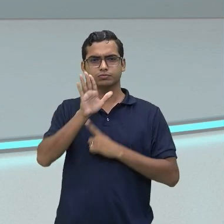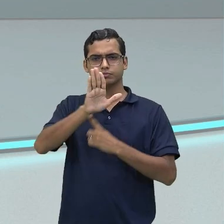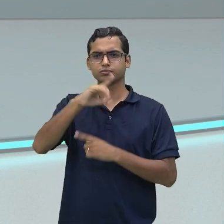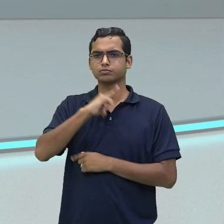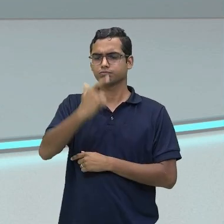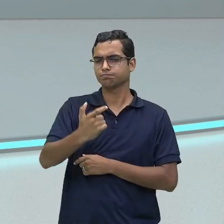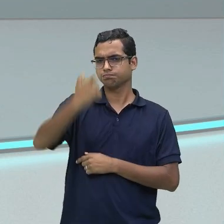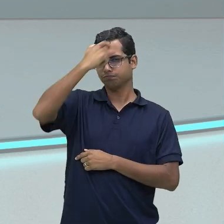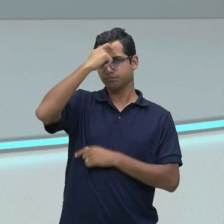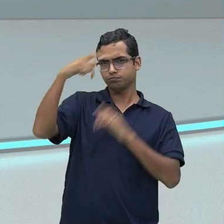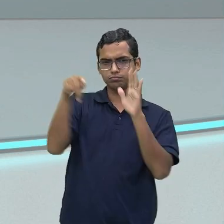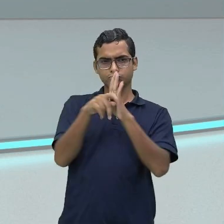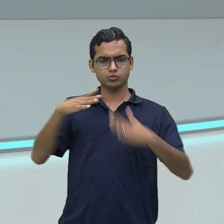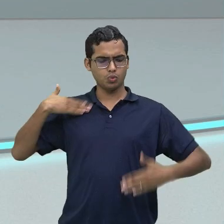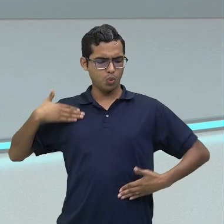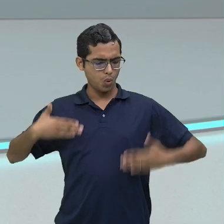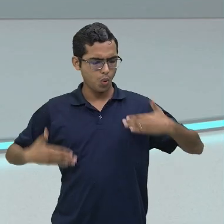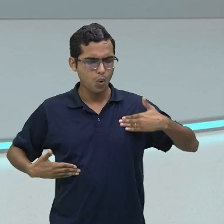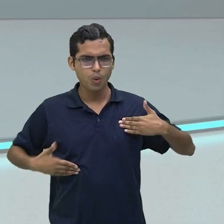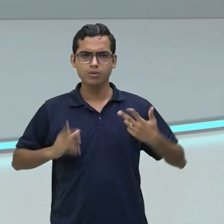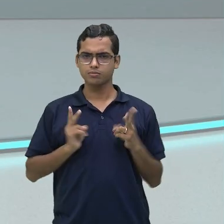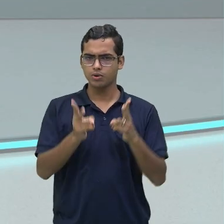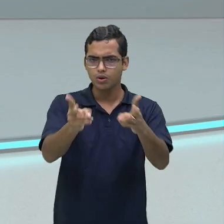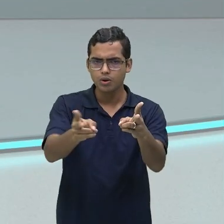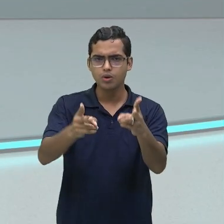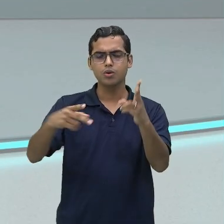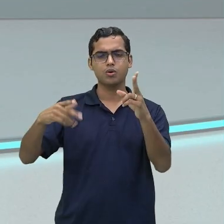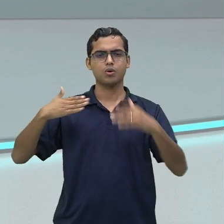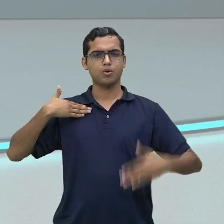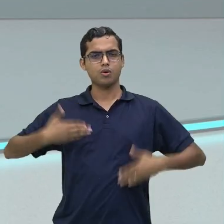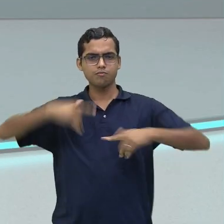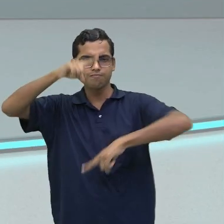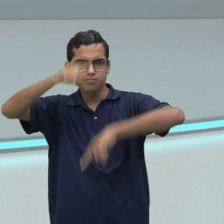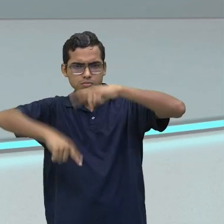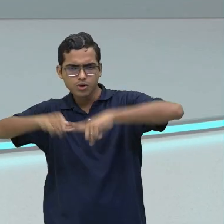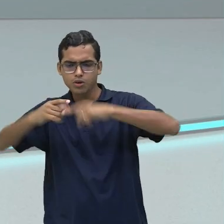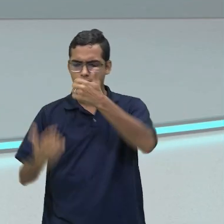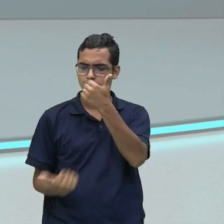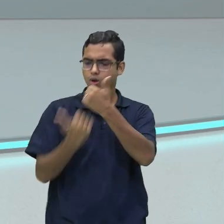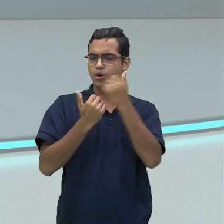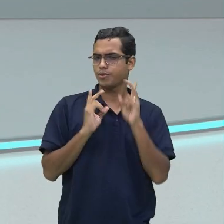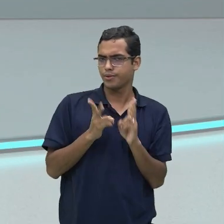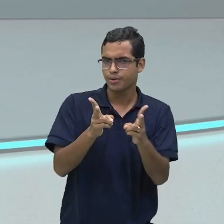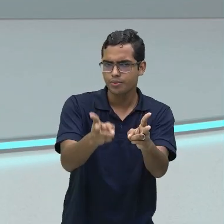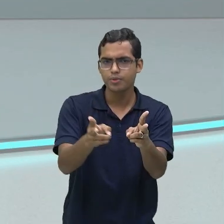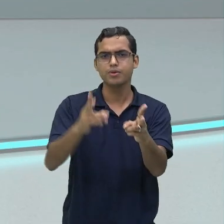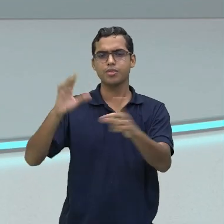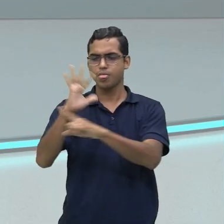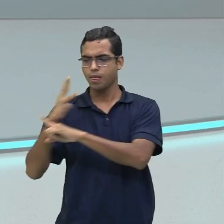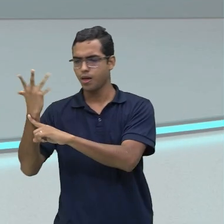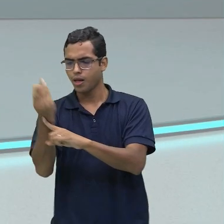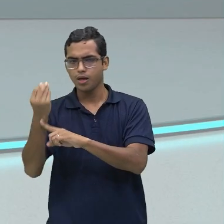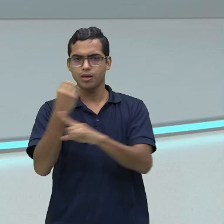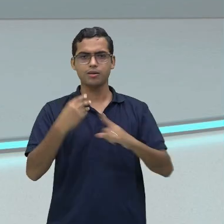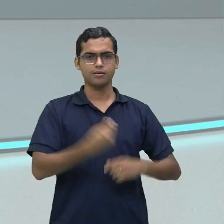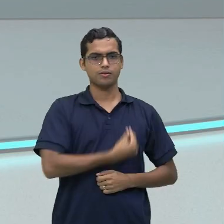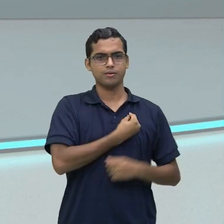consciência do corpo, que ele é o nosso instrumento, o nosso suporte na arte